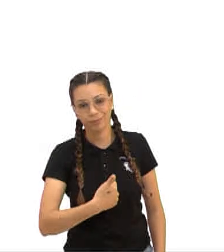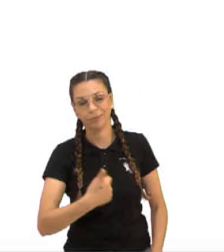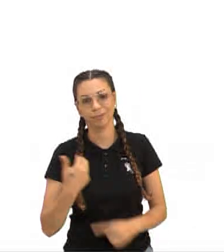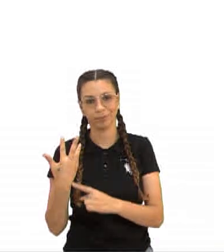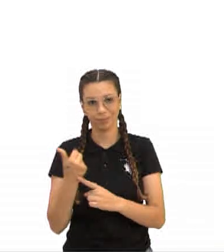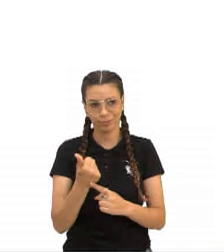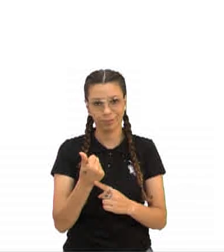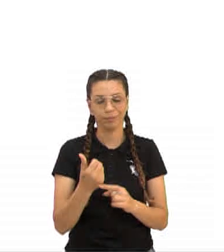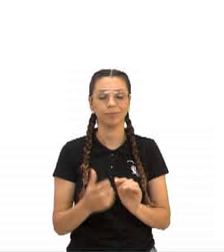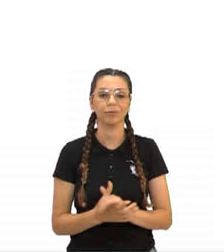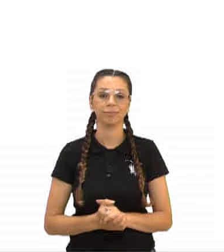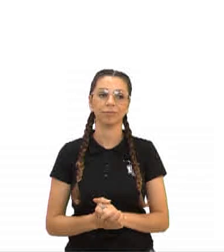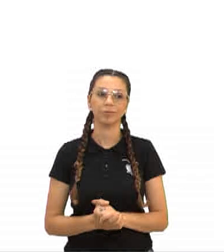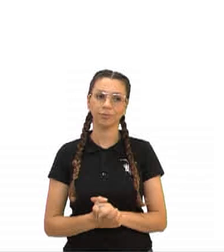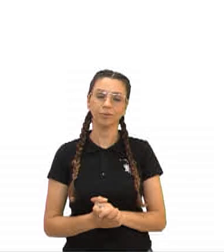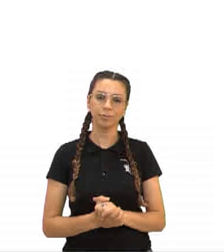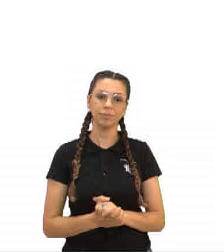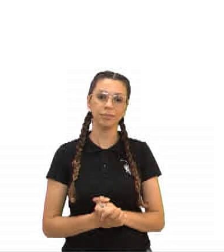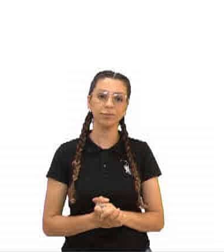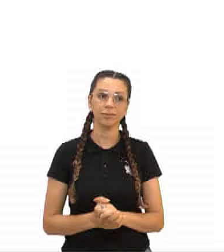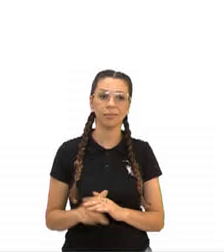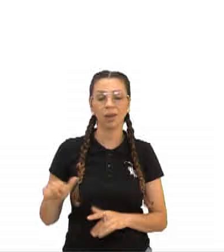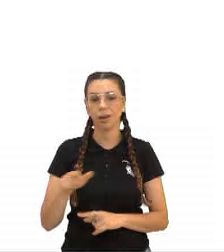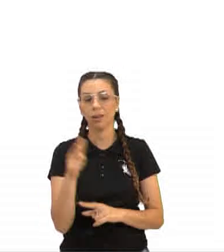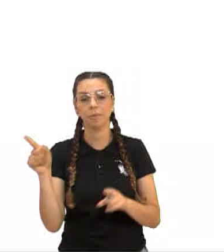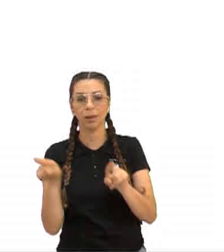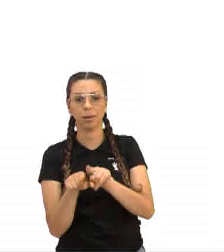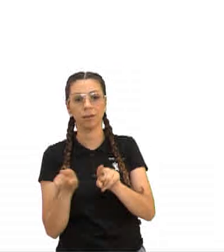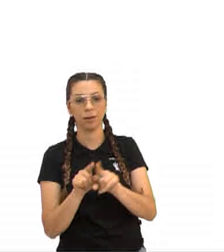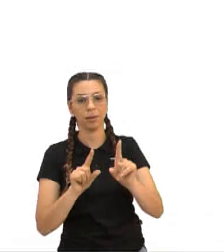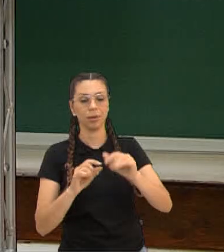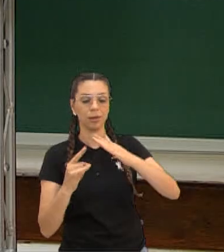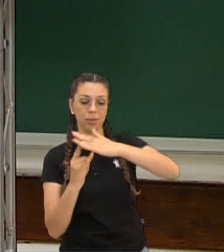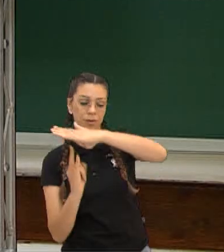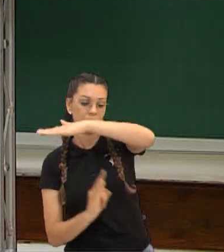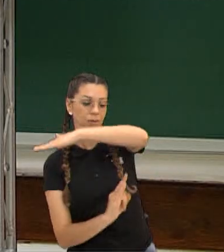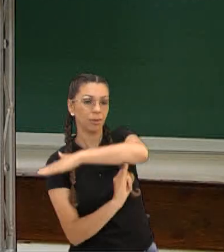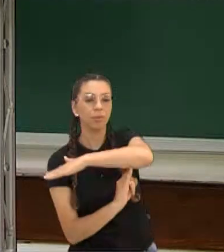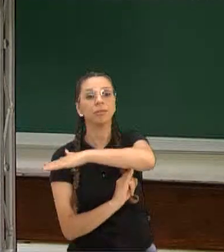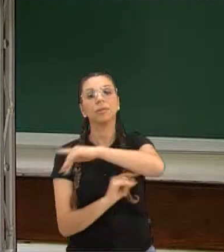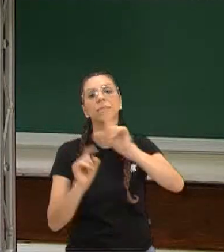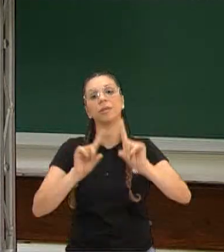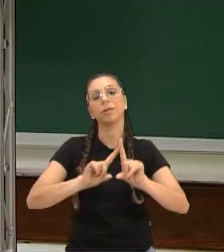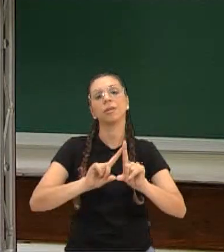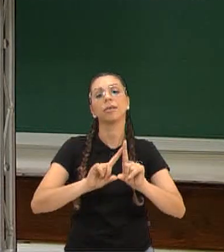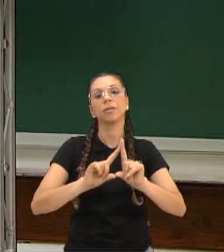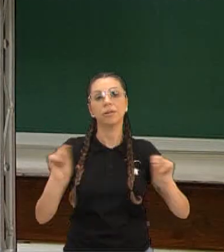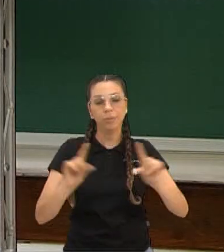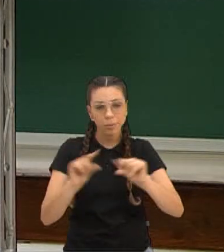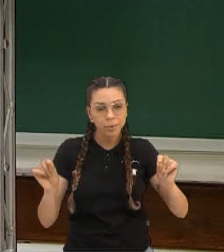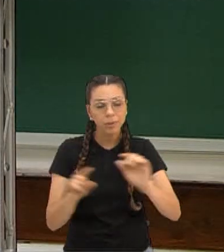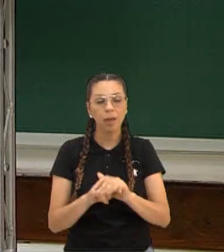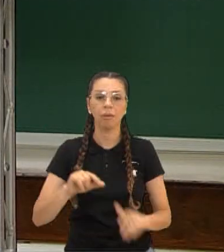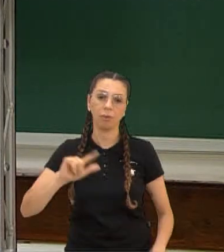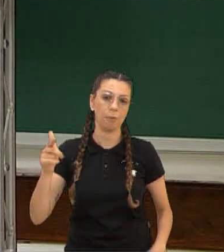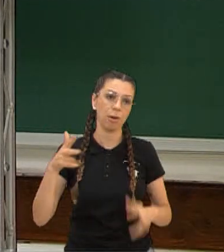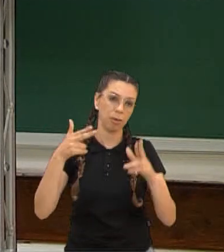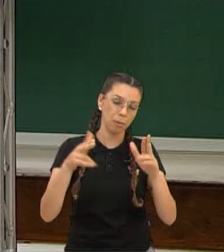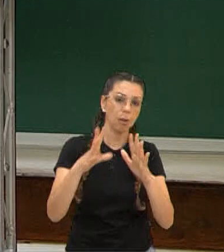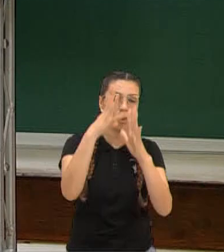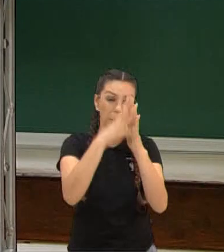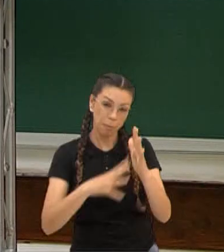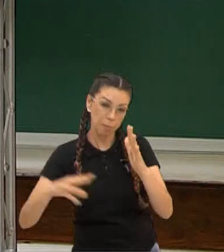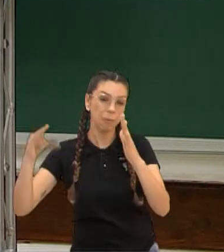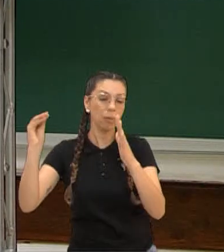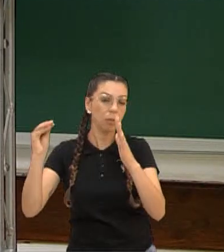ver. Aí uma das pontes japonesas, né, não é a mesma do quadro aqui do fundo, mas mais uma inspiração, ele pintou